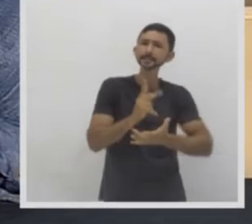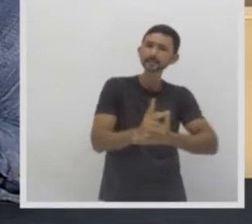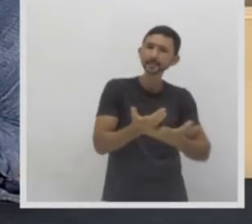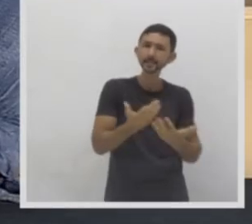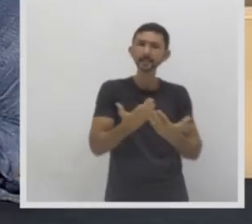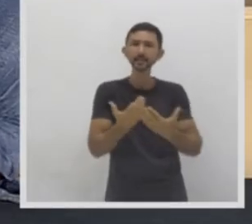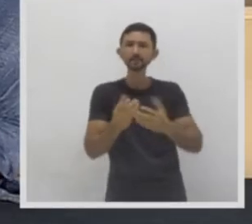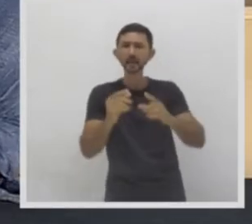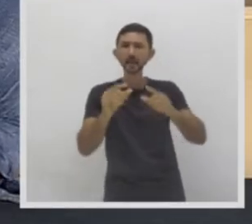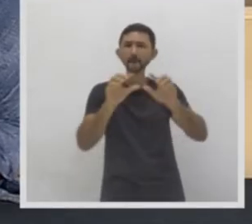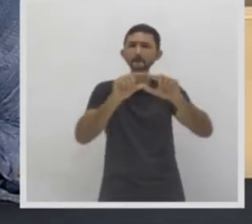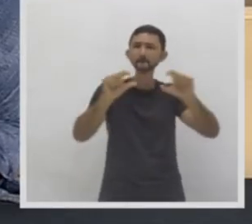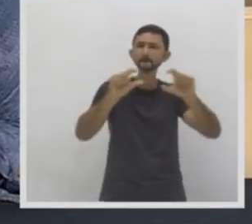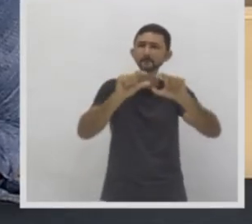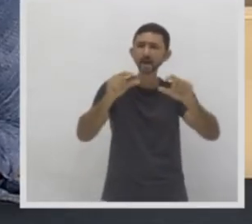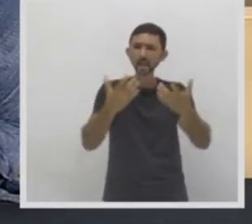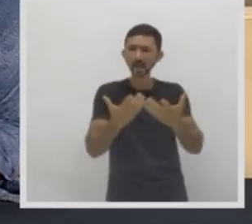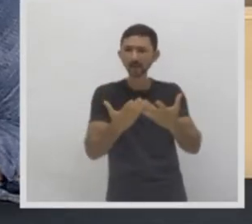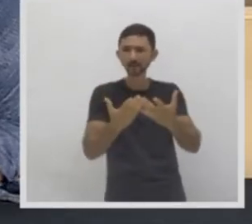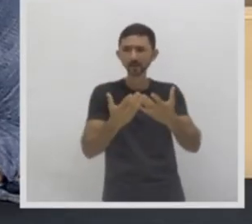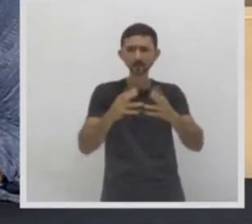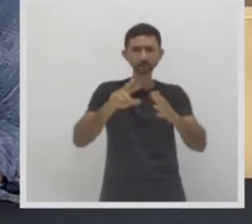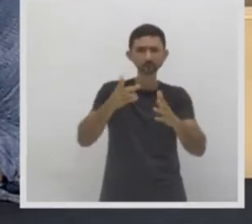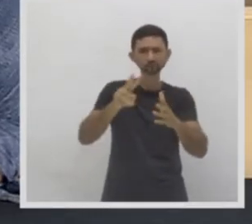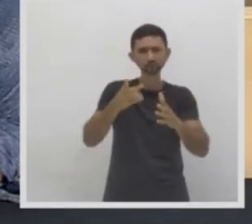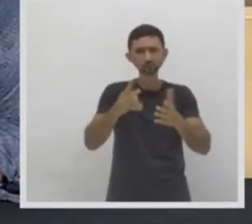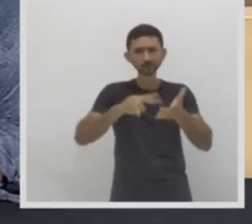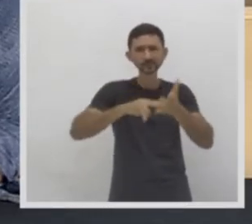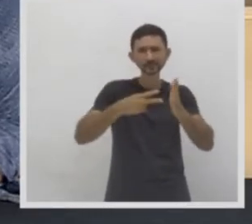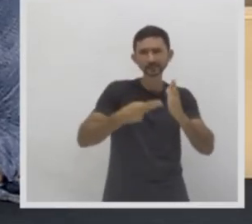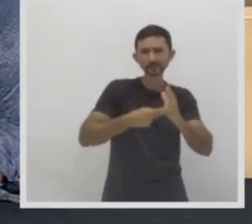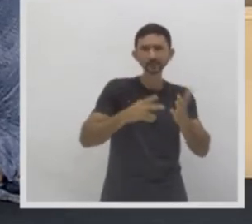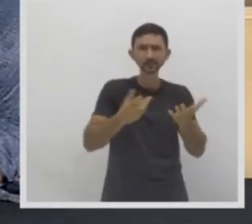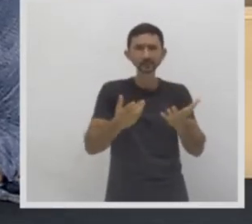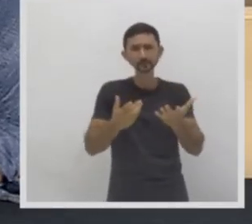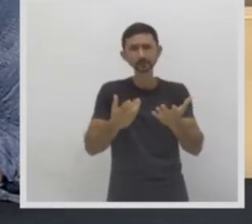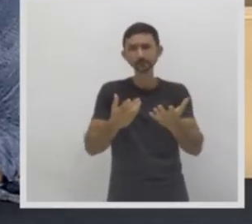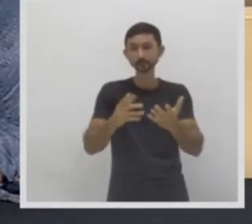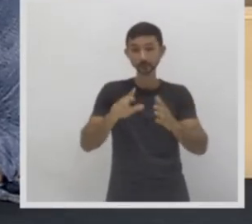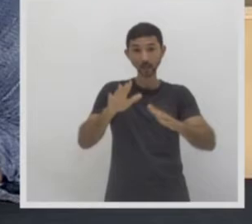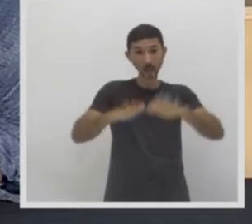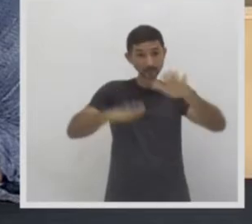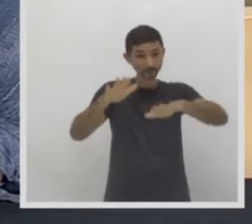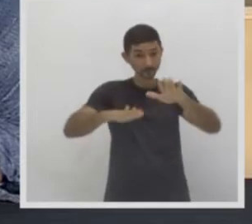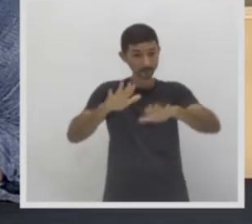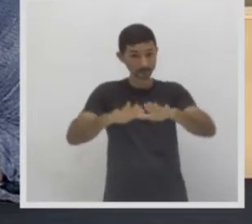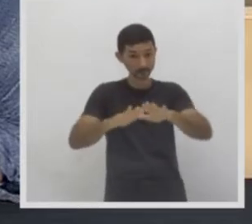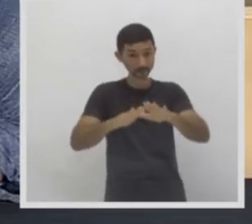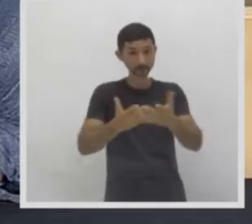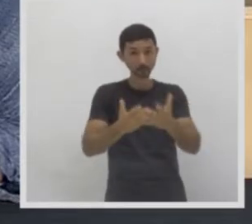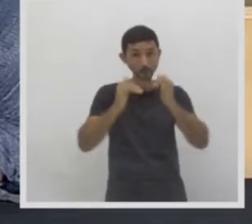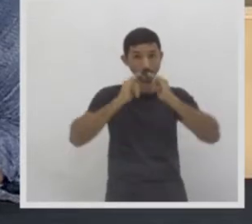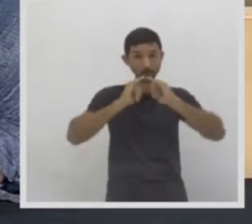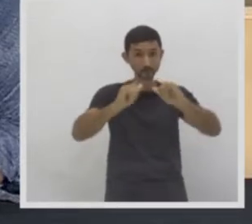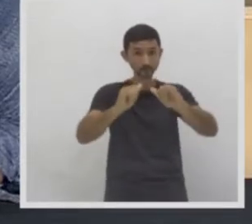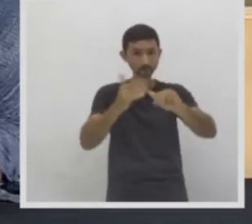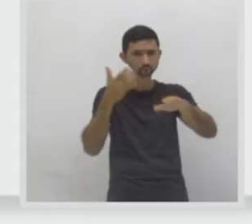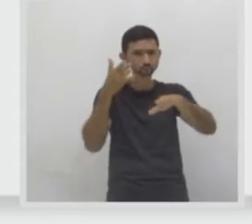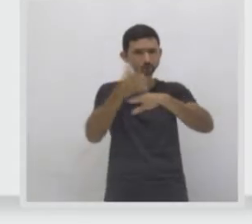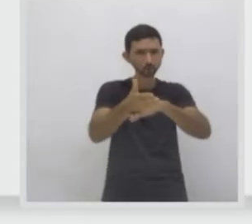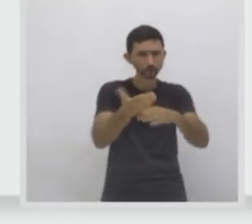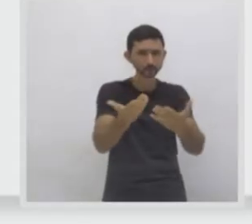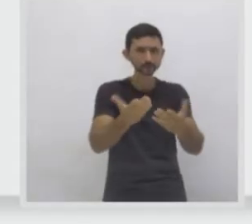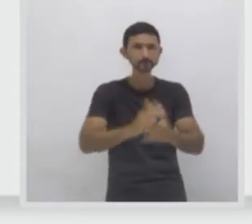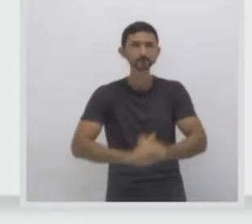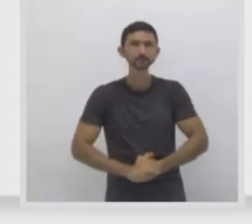duplo sentido? Não, nem sempre. A informação ela também pode ser o quê? Direta. Então, vejam aí, nós temos